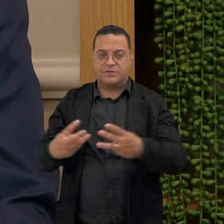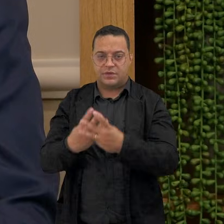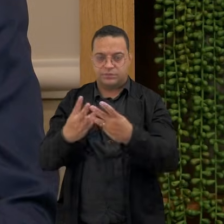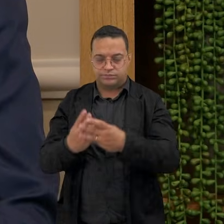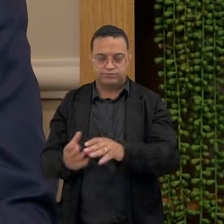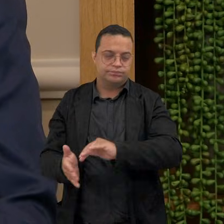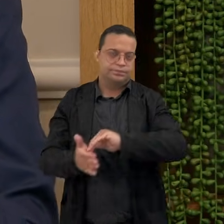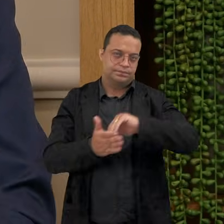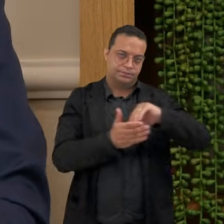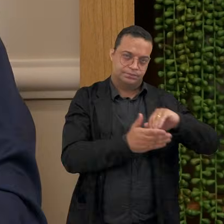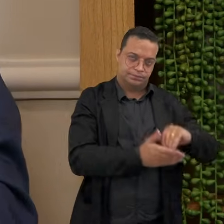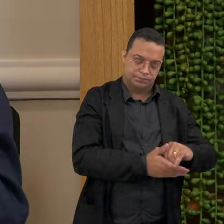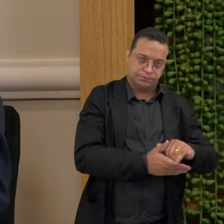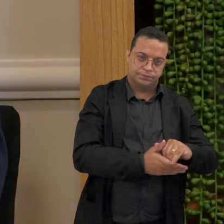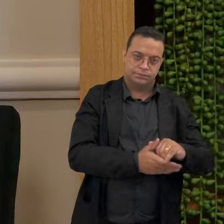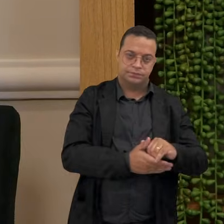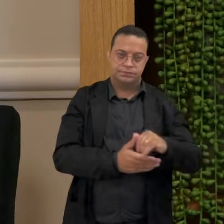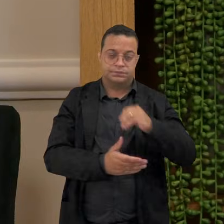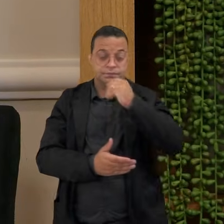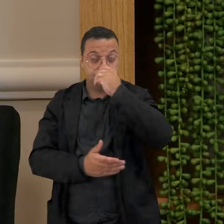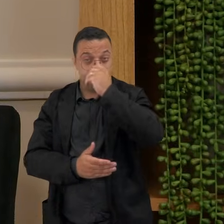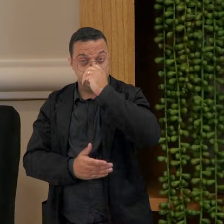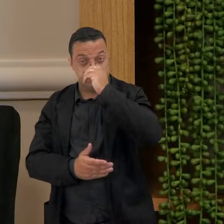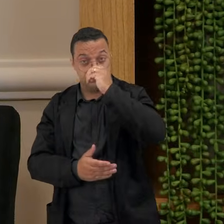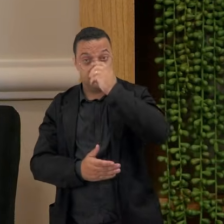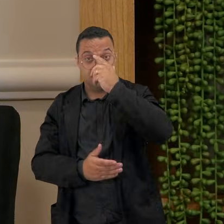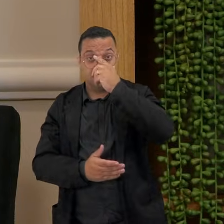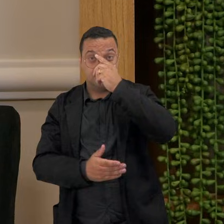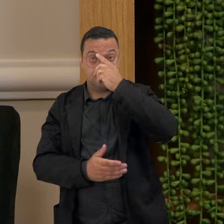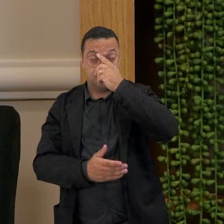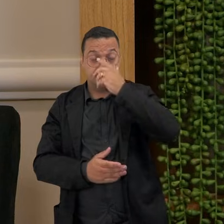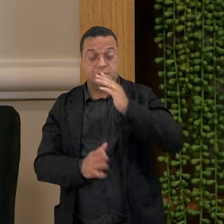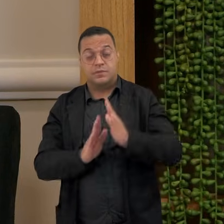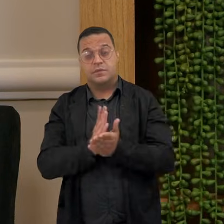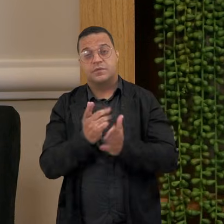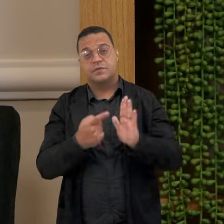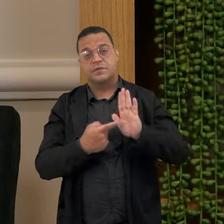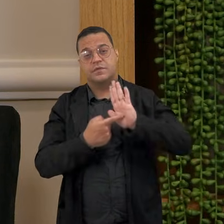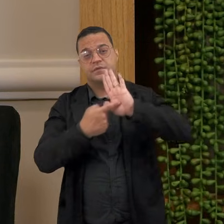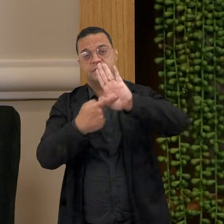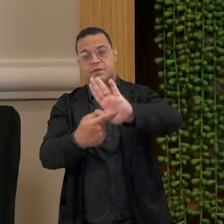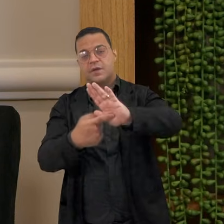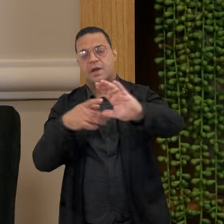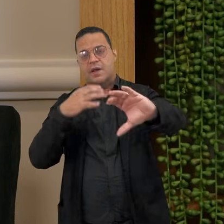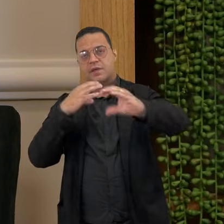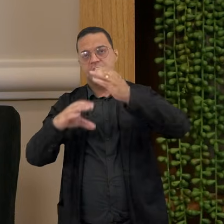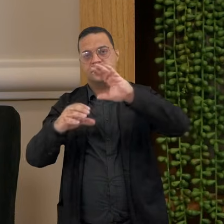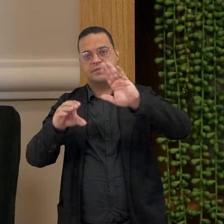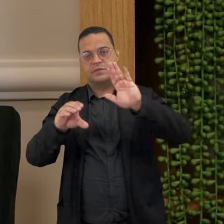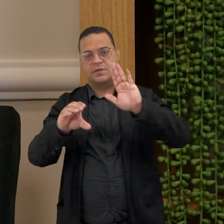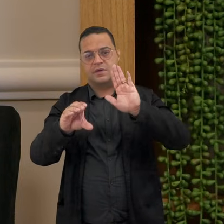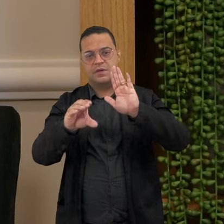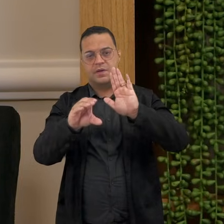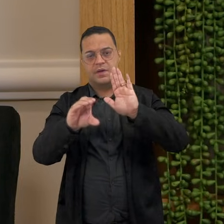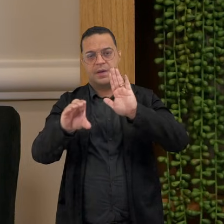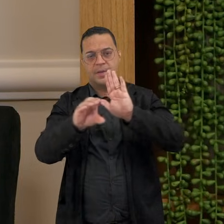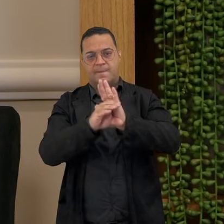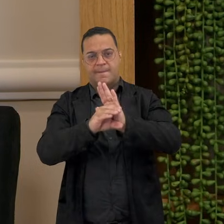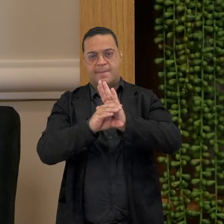de Salomão, lá no Velho Testamento, há um texto em Cantares 2, 13, já que estamos falando sobre a